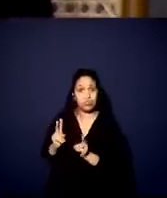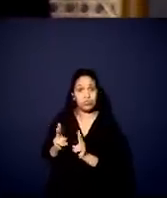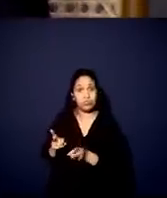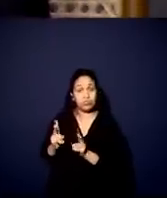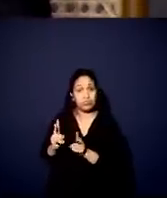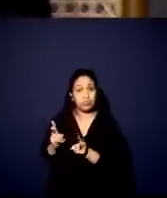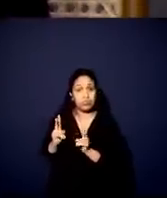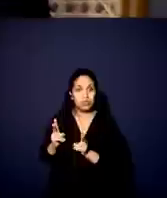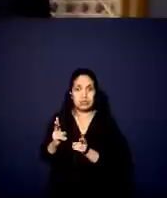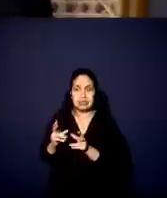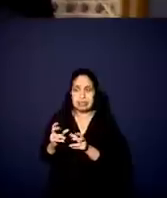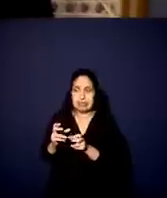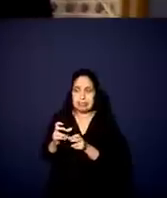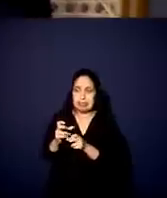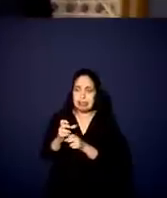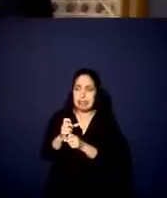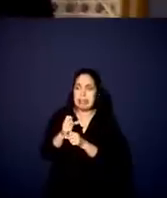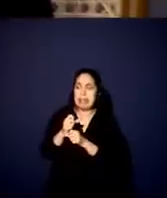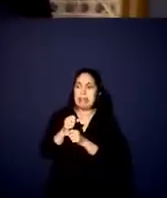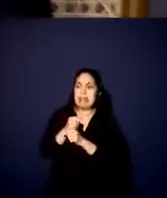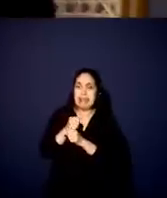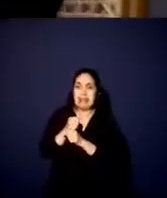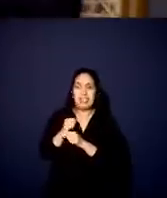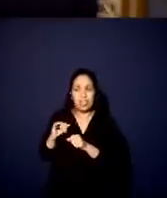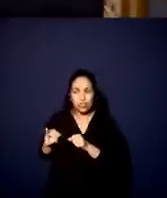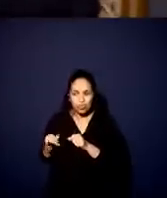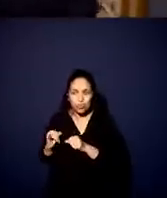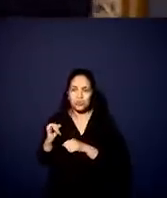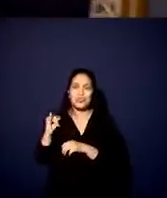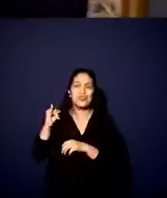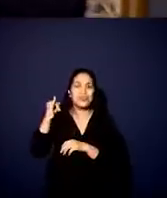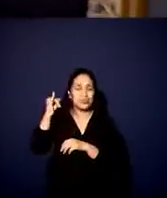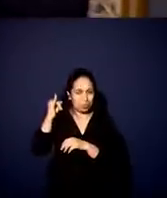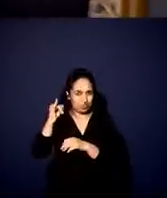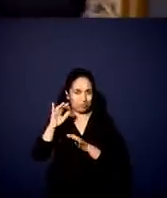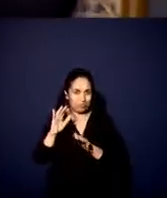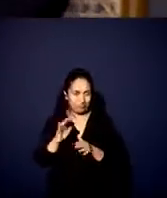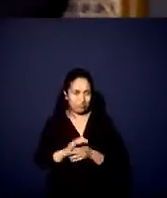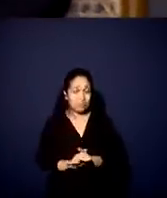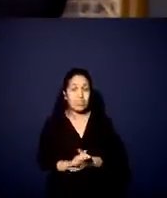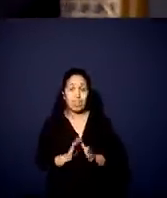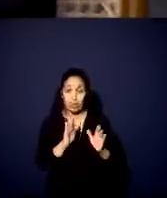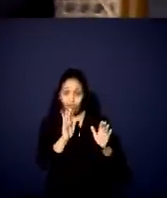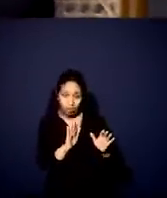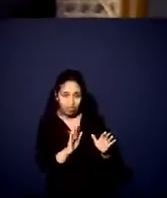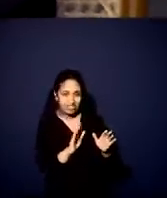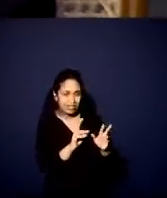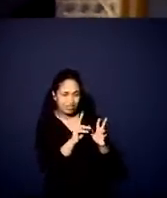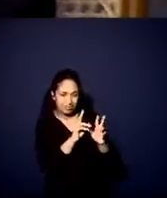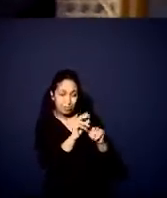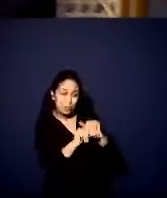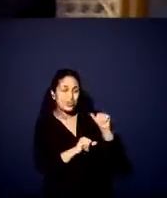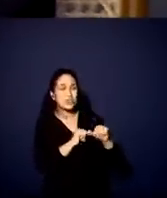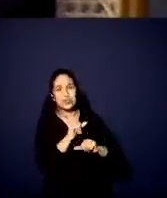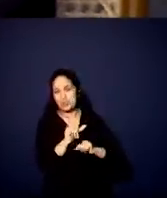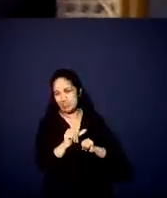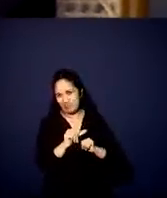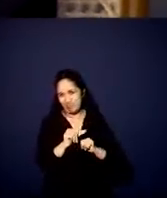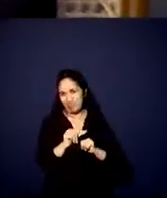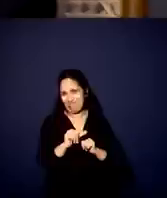apertar e dizer que ia continuar apertando e tá agora a tese passou a ser